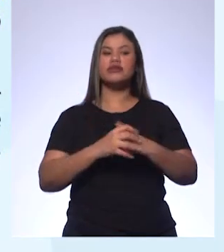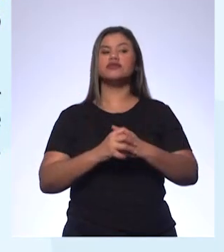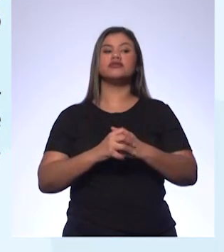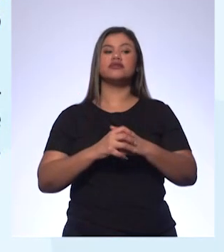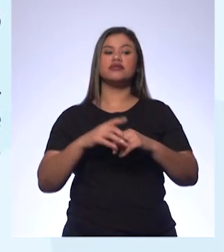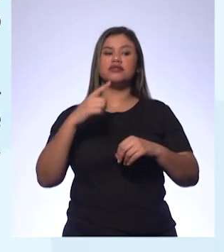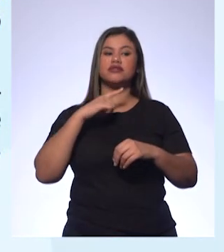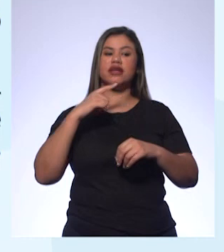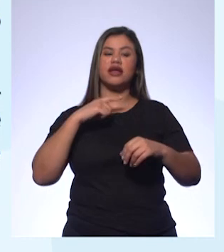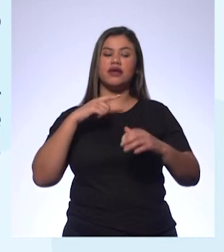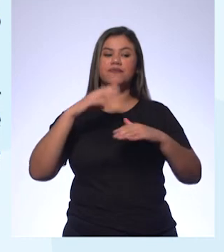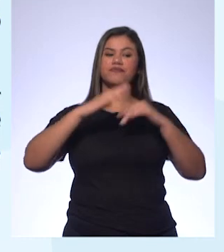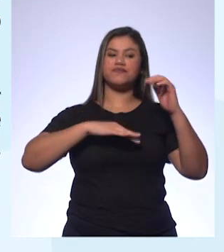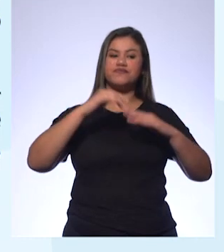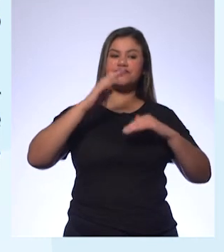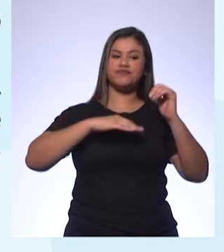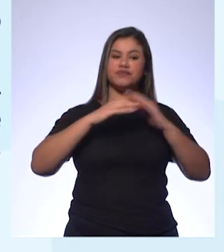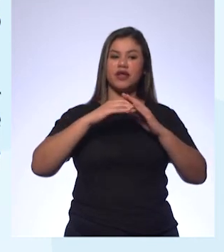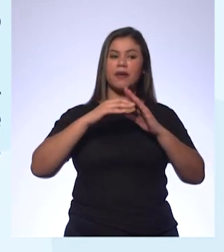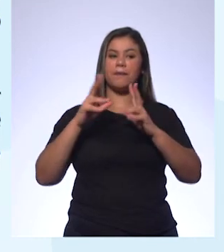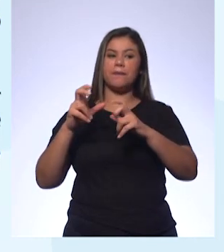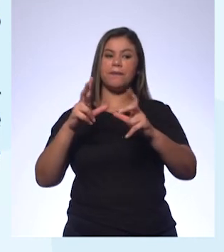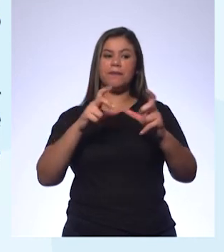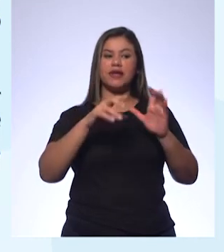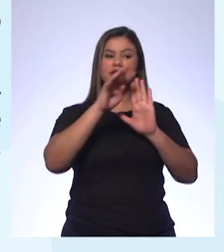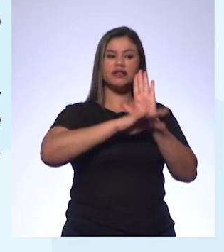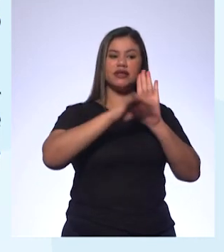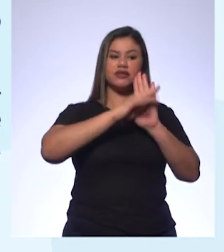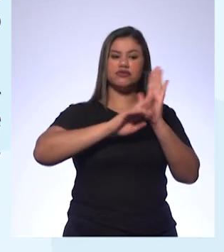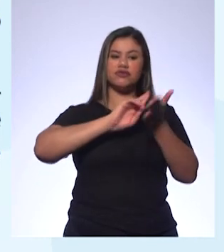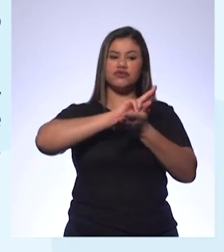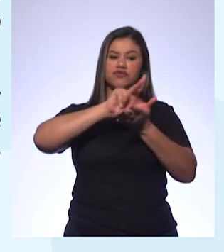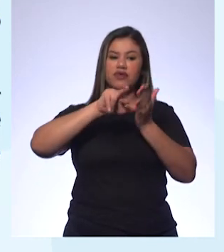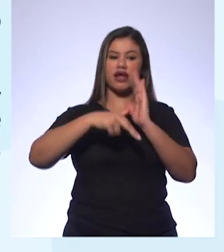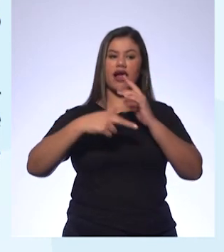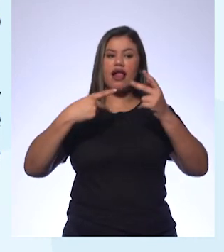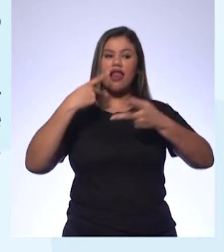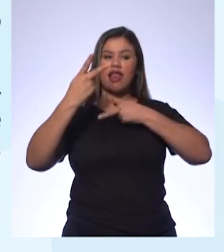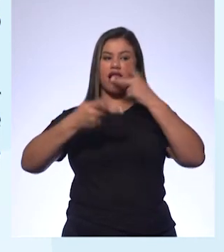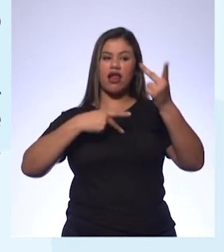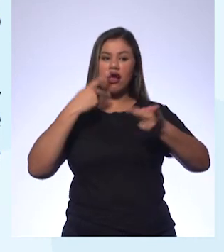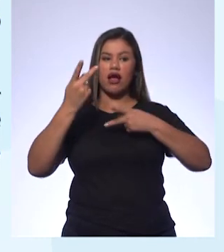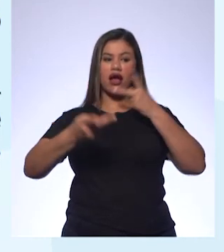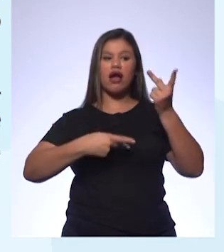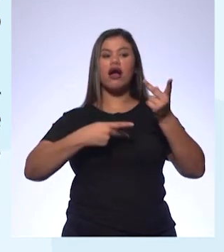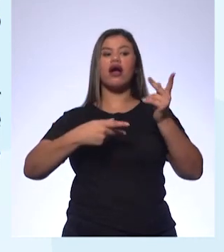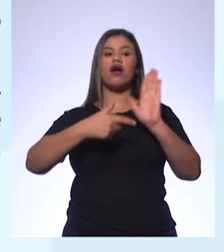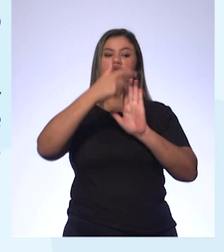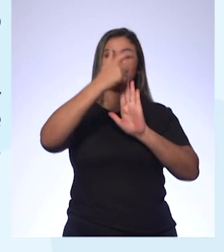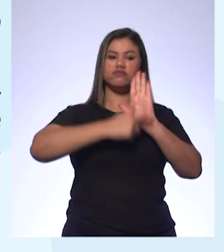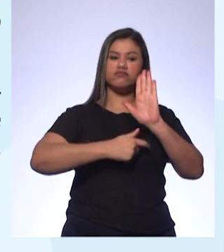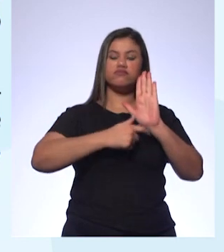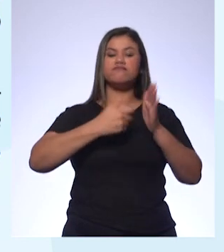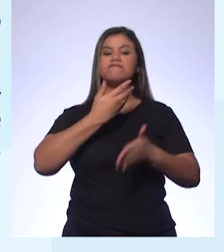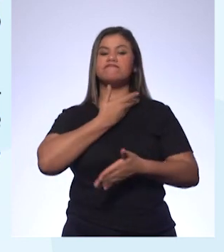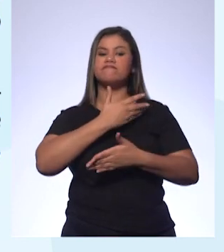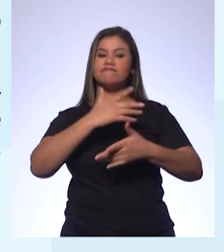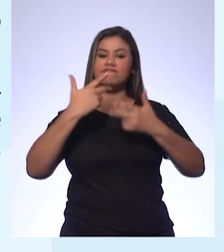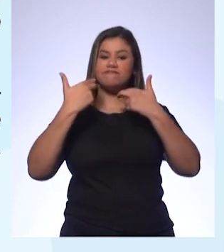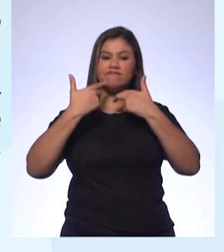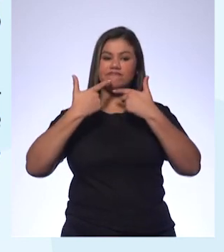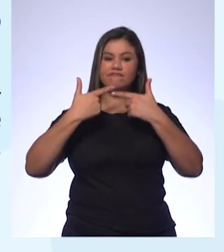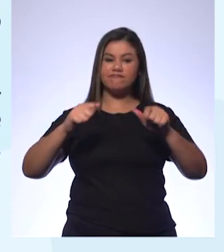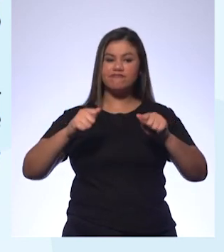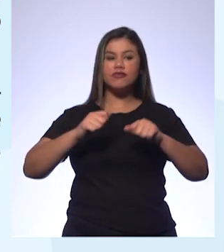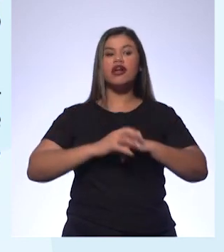variedades da língua falada, o conceito de norma padrão e o de preconceito linguístico. Fazer uso consciente e reflexivo da norma